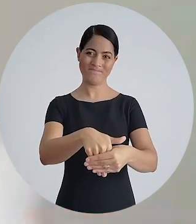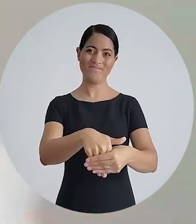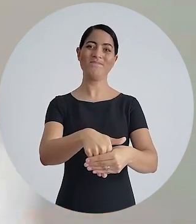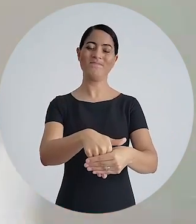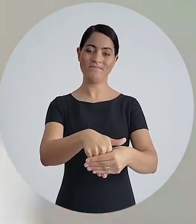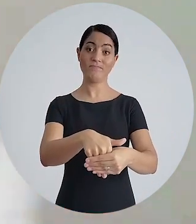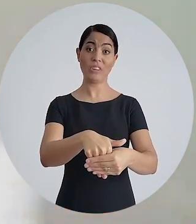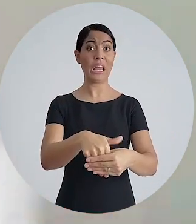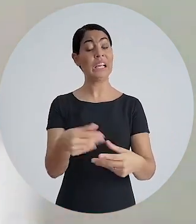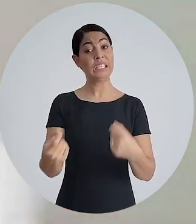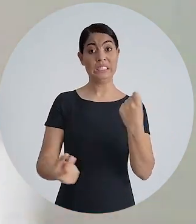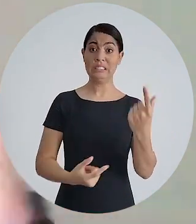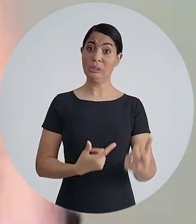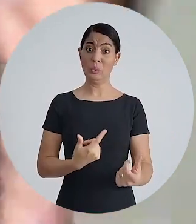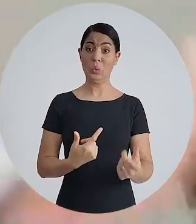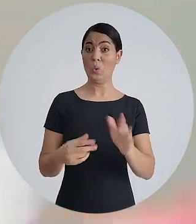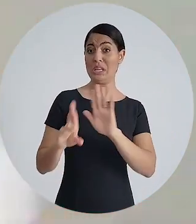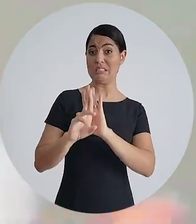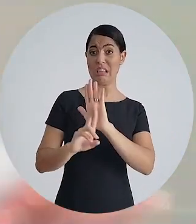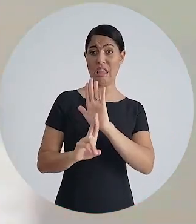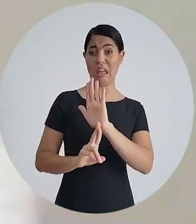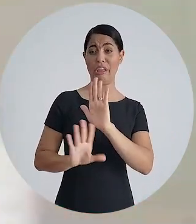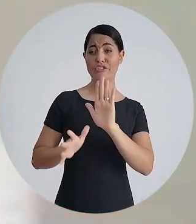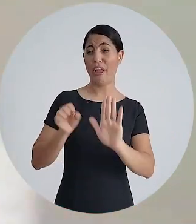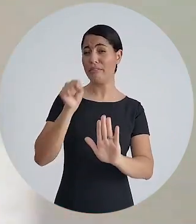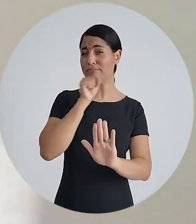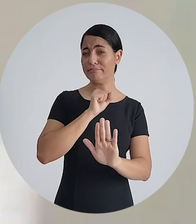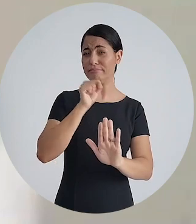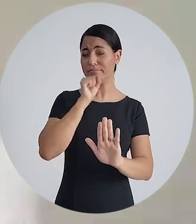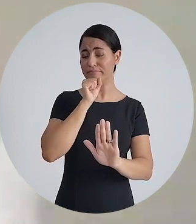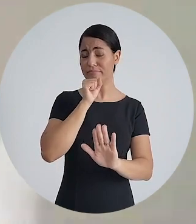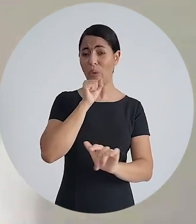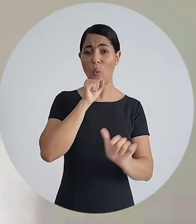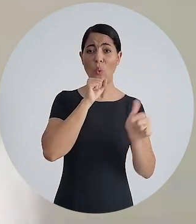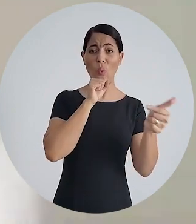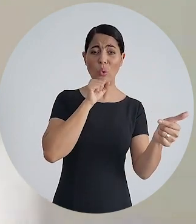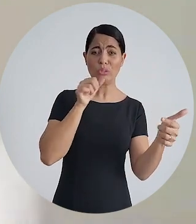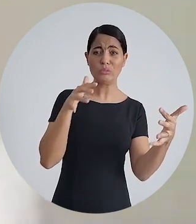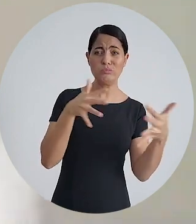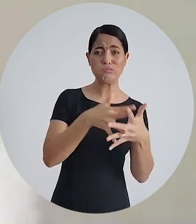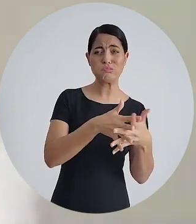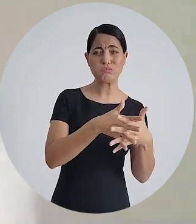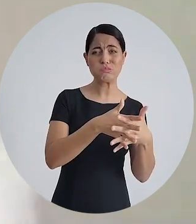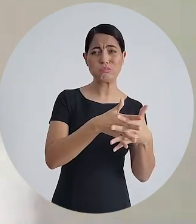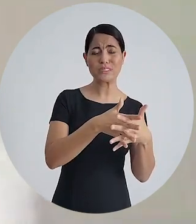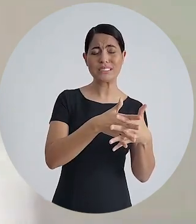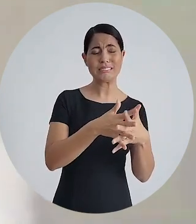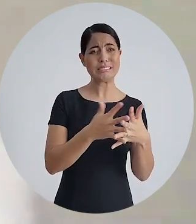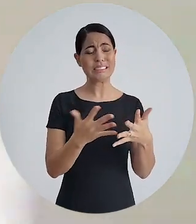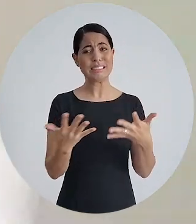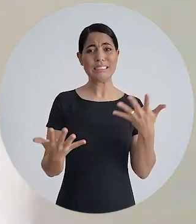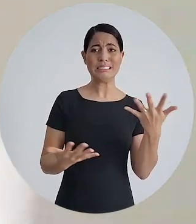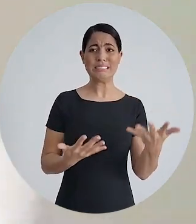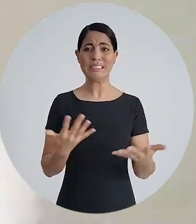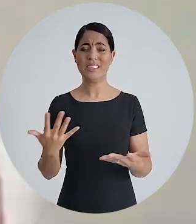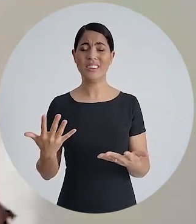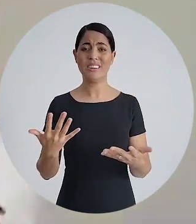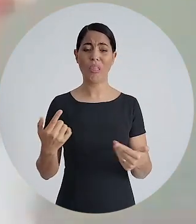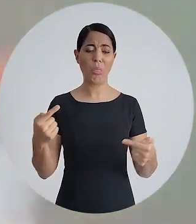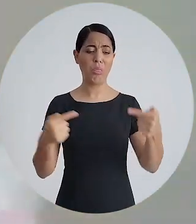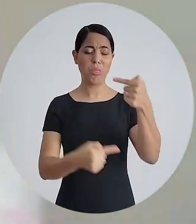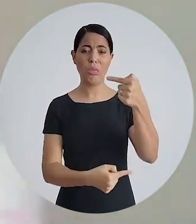com normas que já estão ultrapassadas, normas conflitantes, normas que não